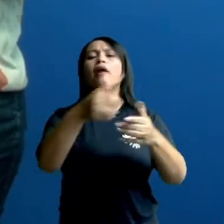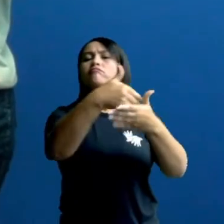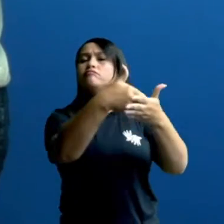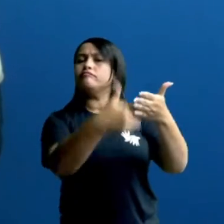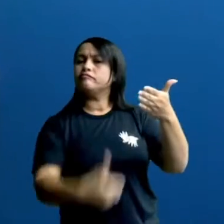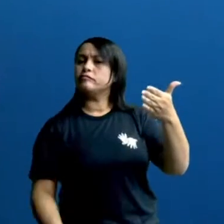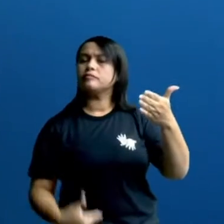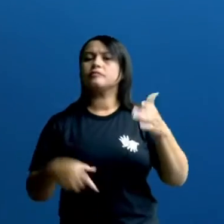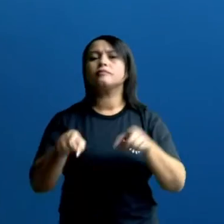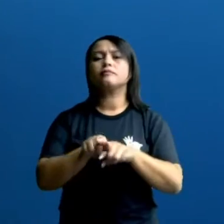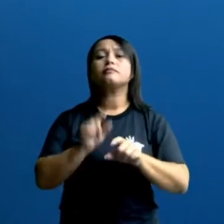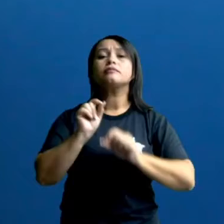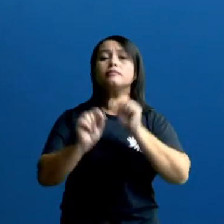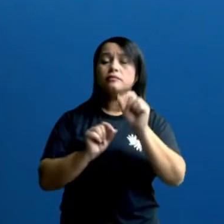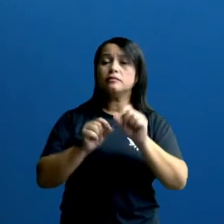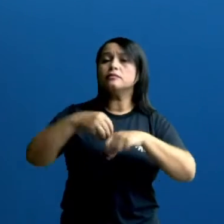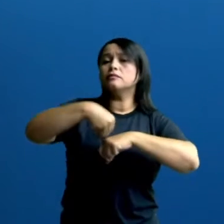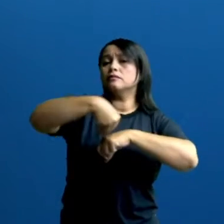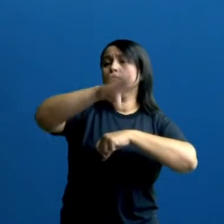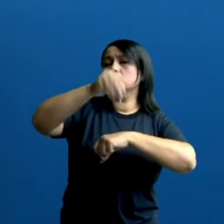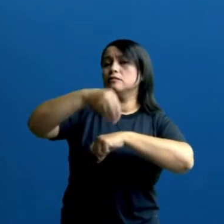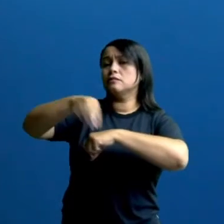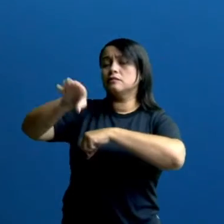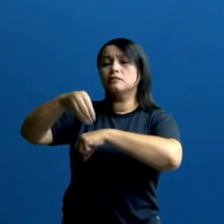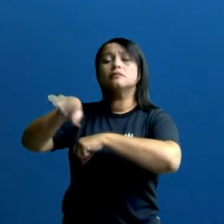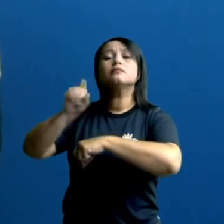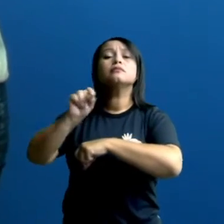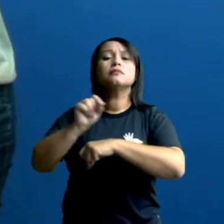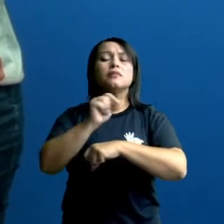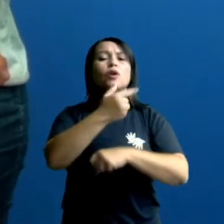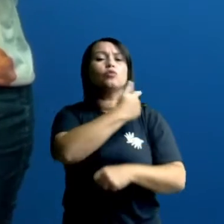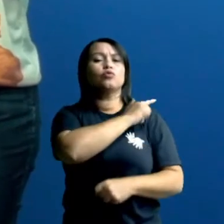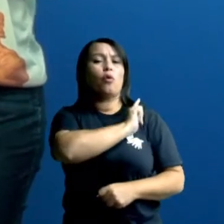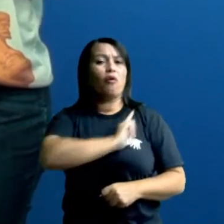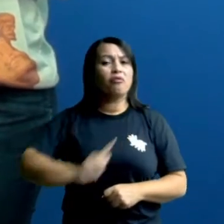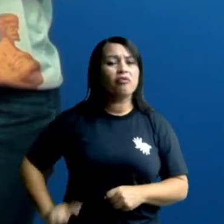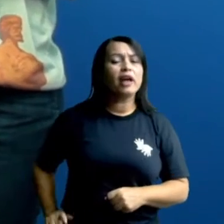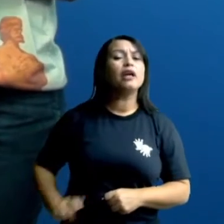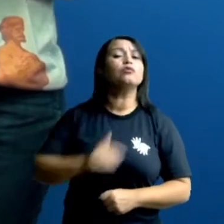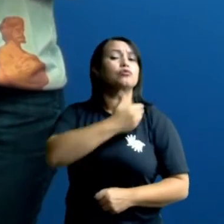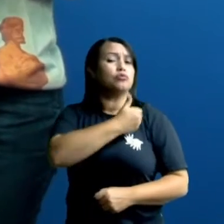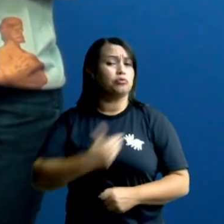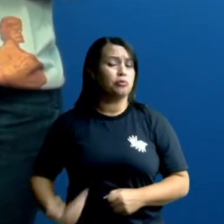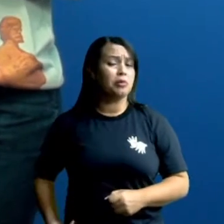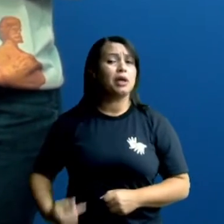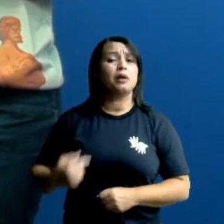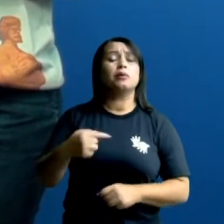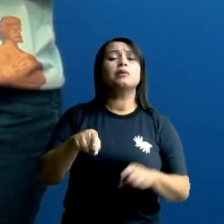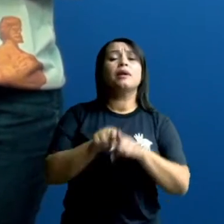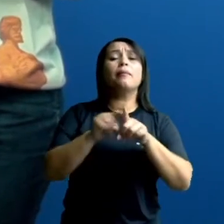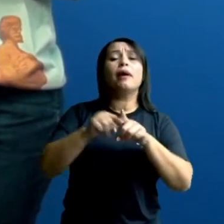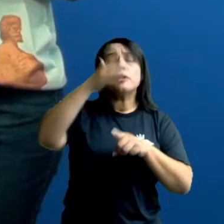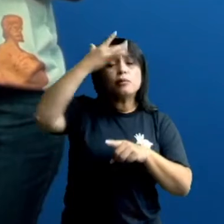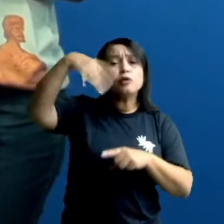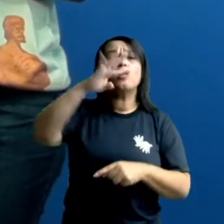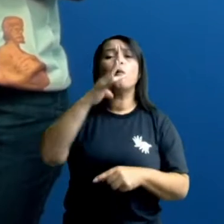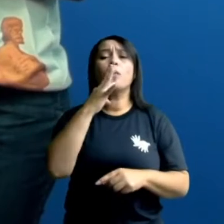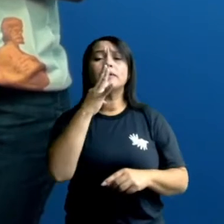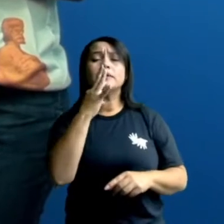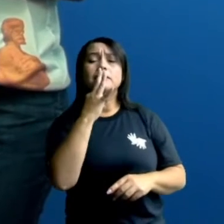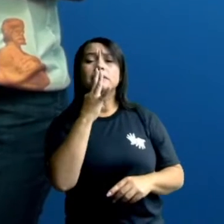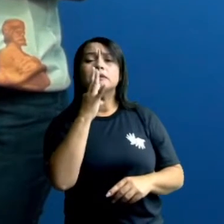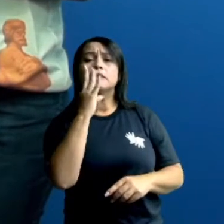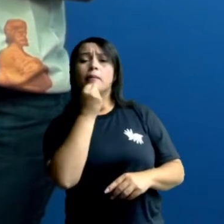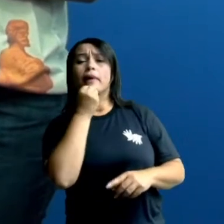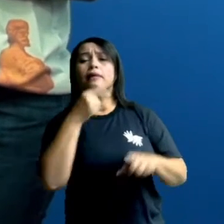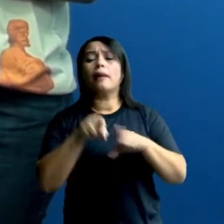informações e lançar para os governos, para as plataformas, para que o governo tenha conhecimento da população e possa saber onde